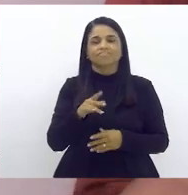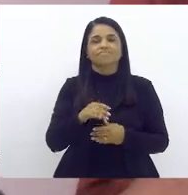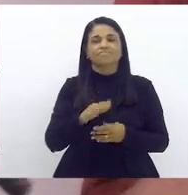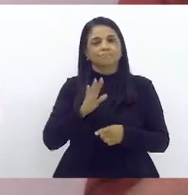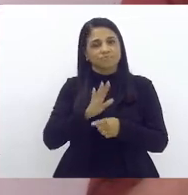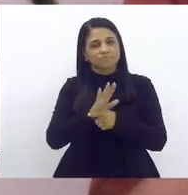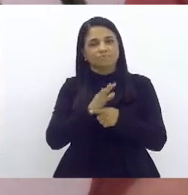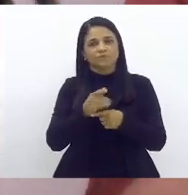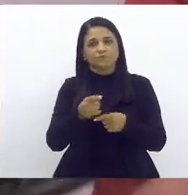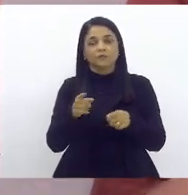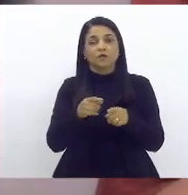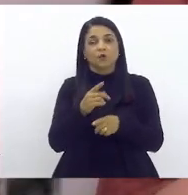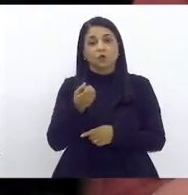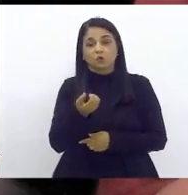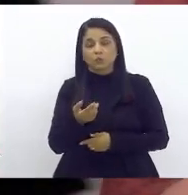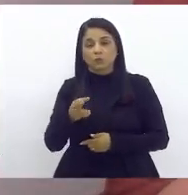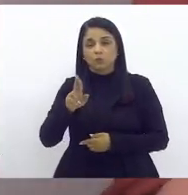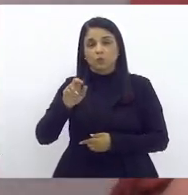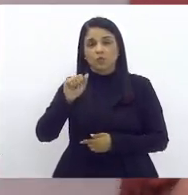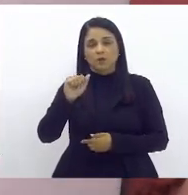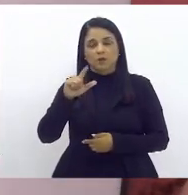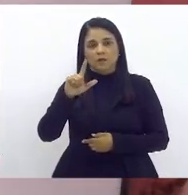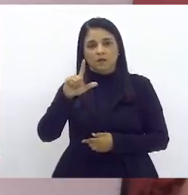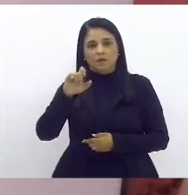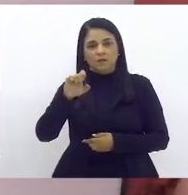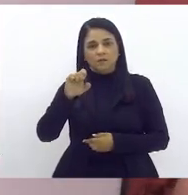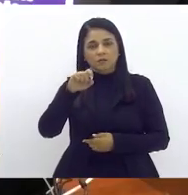chamar agora o doutor Alexandre, que